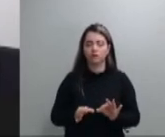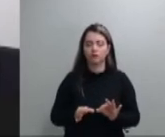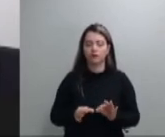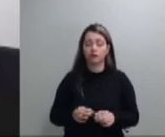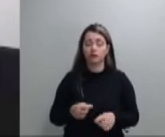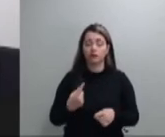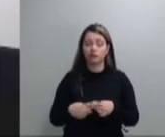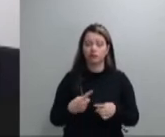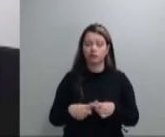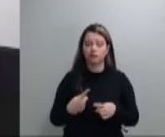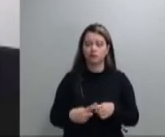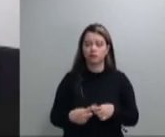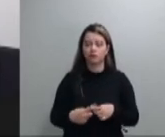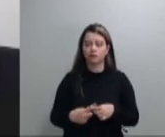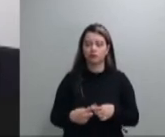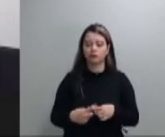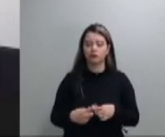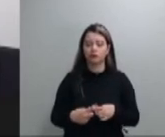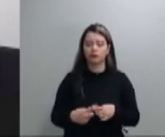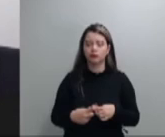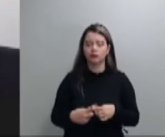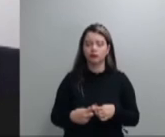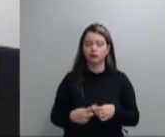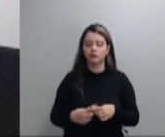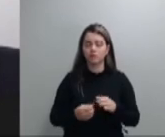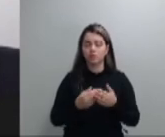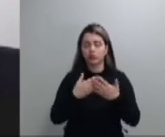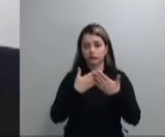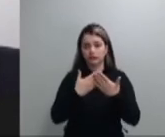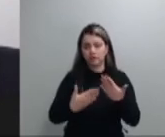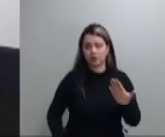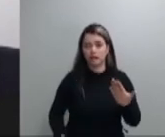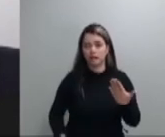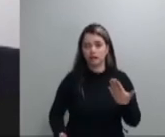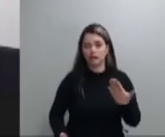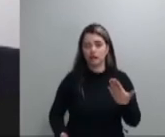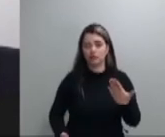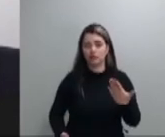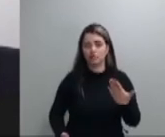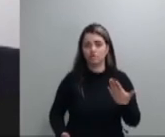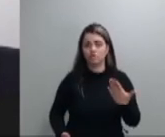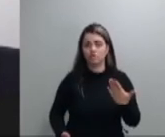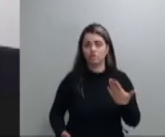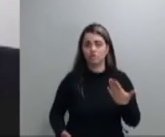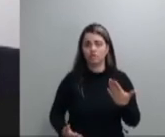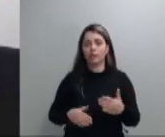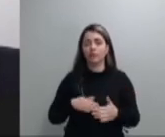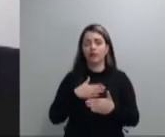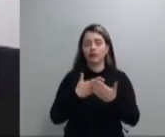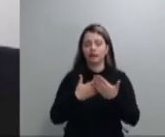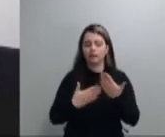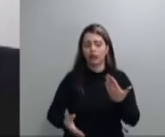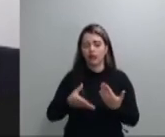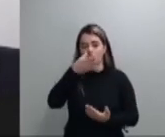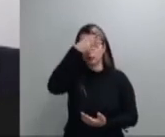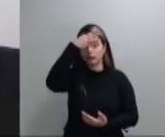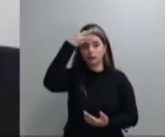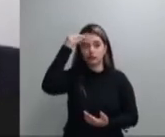causa do preceito que está caindo no oblívio como diz o ministro que está caindo no esquecimento